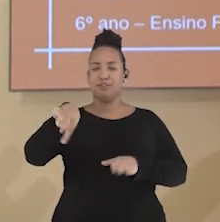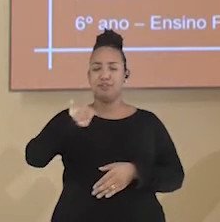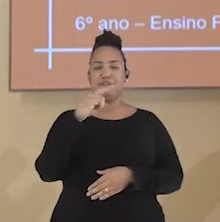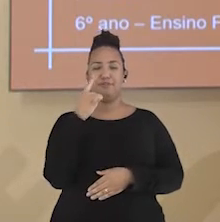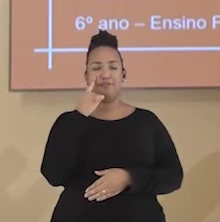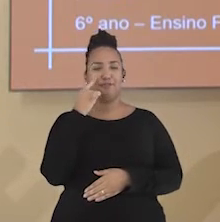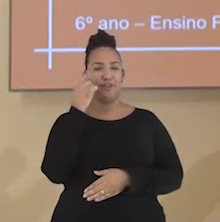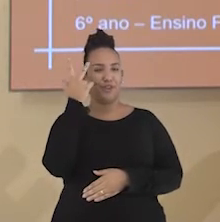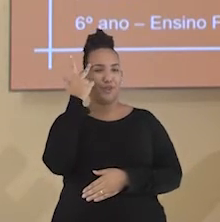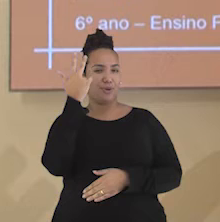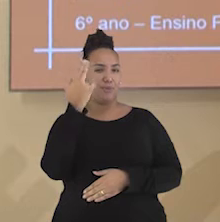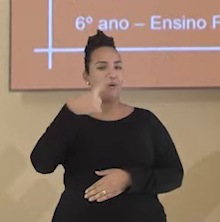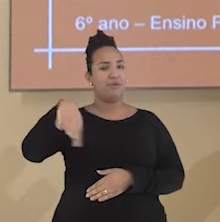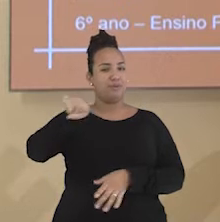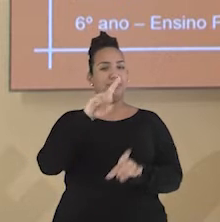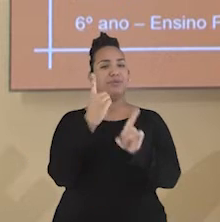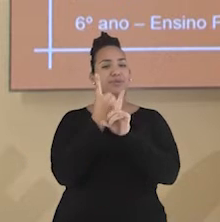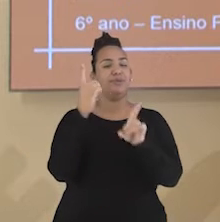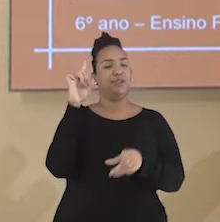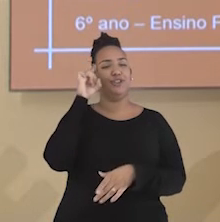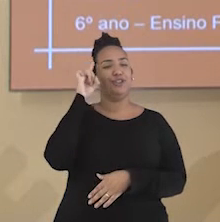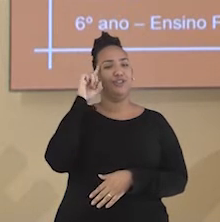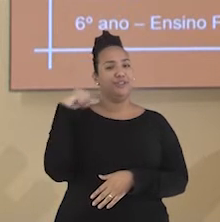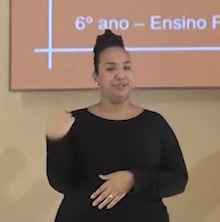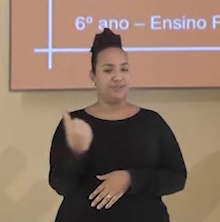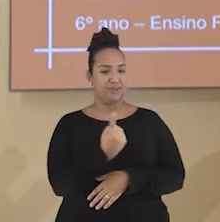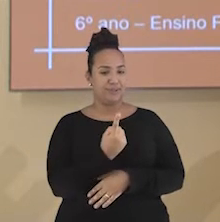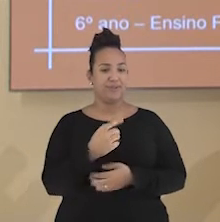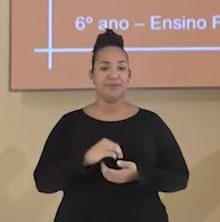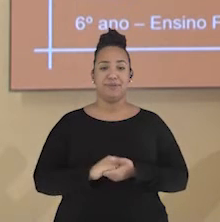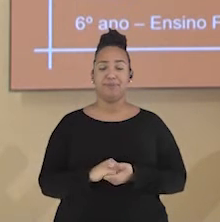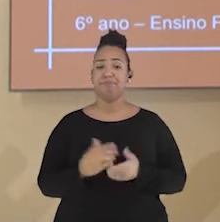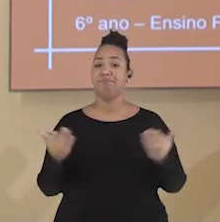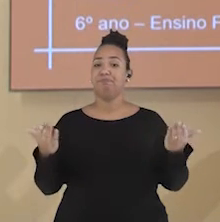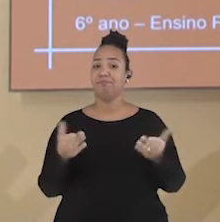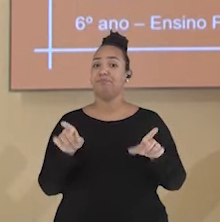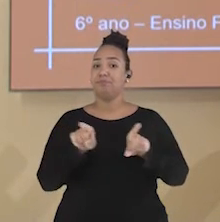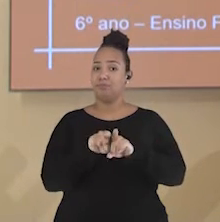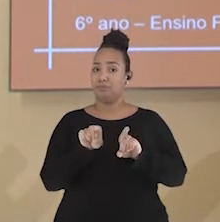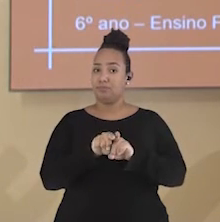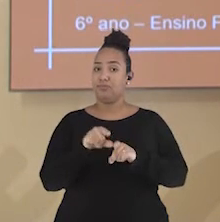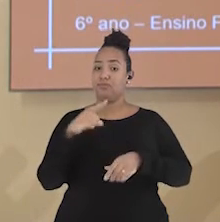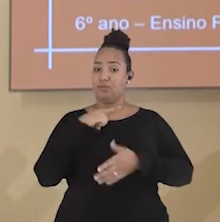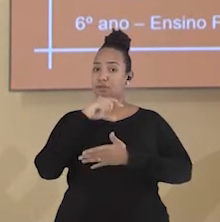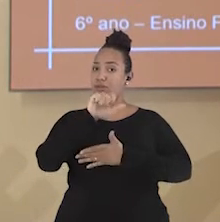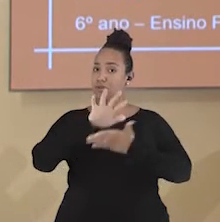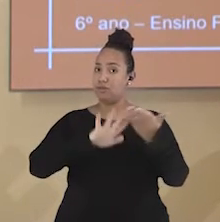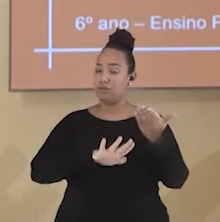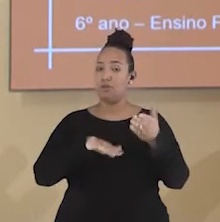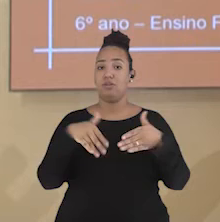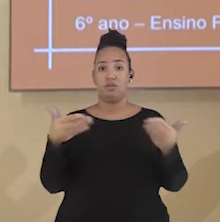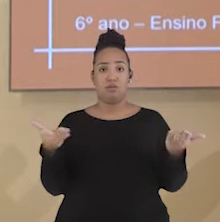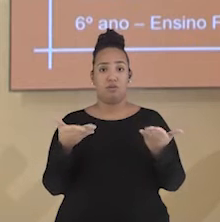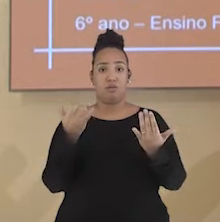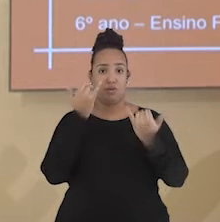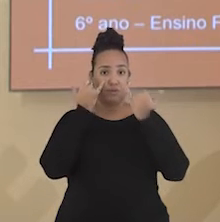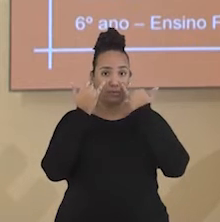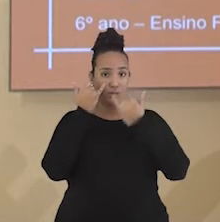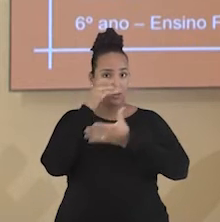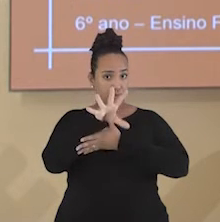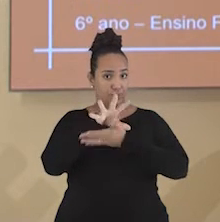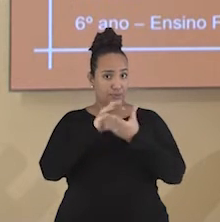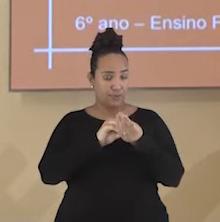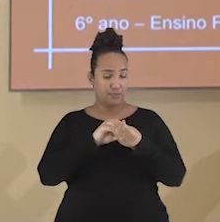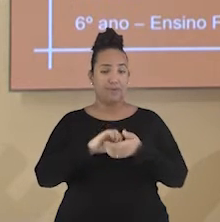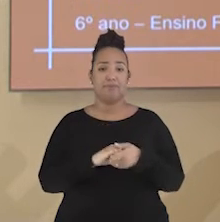comuns e que estão muito presentes no nosso dia a dia. Hoje nós também vamos pôr a mão na massa, então anota aí o que a gente vai